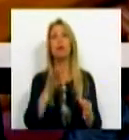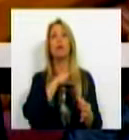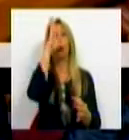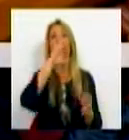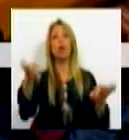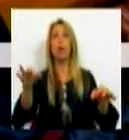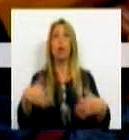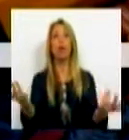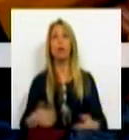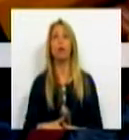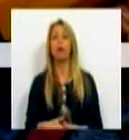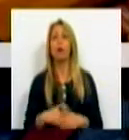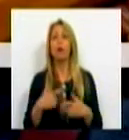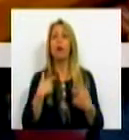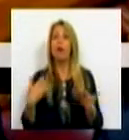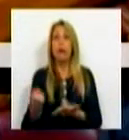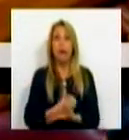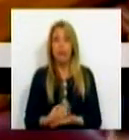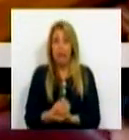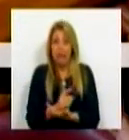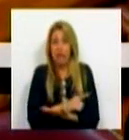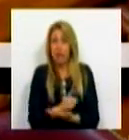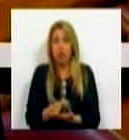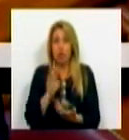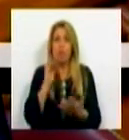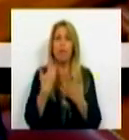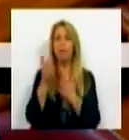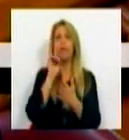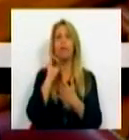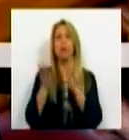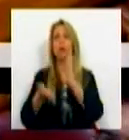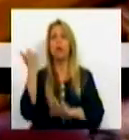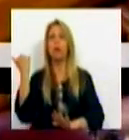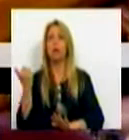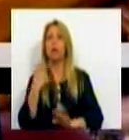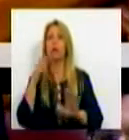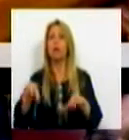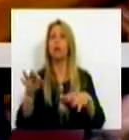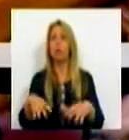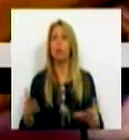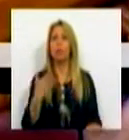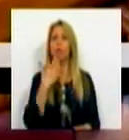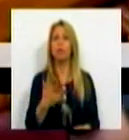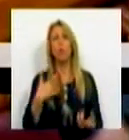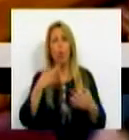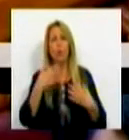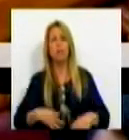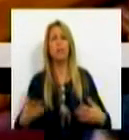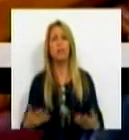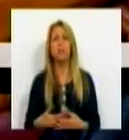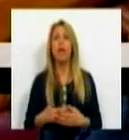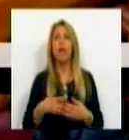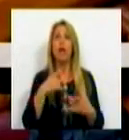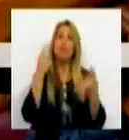connosco. Senhor Ministro, tem que concluir, se faz favor. Nada disto diminui o mérito do outro Governo. Tem que concluir, se faz favor. Com certeza. Apenas nega